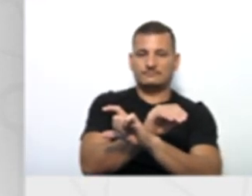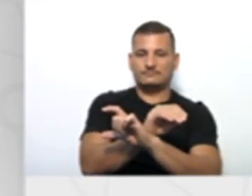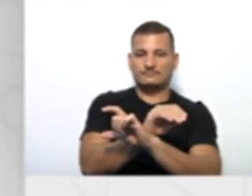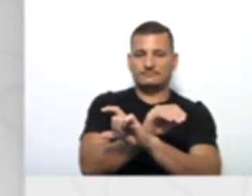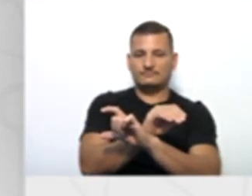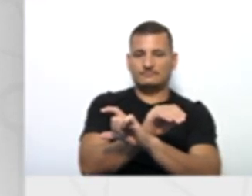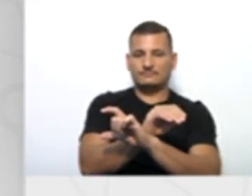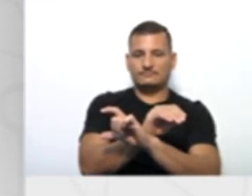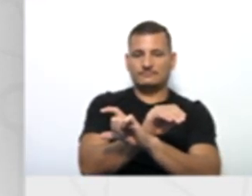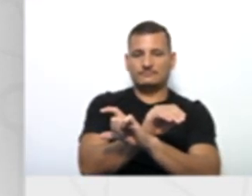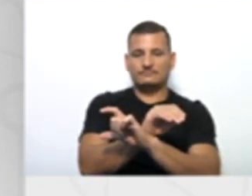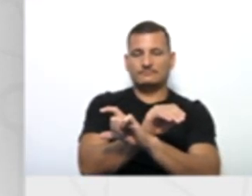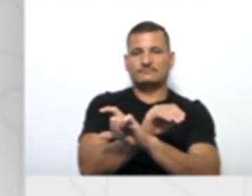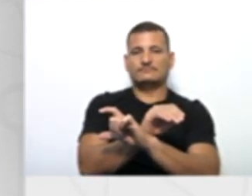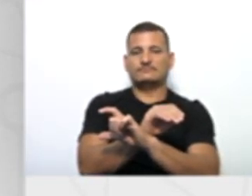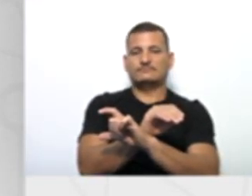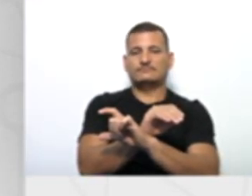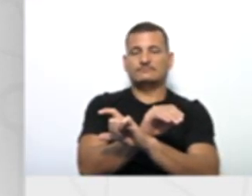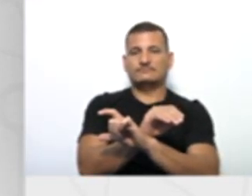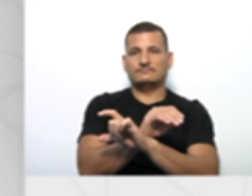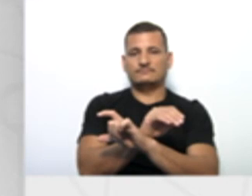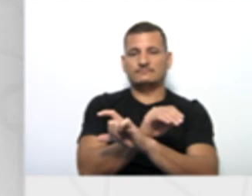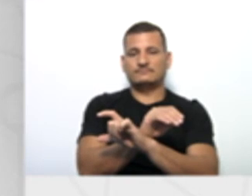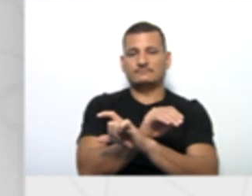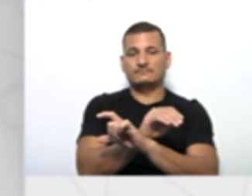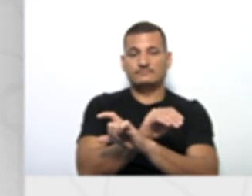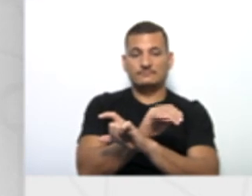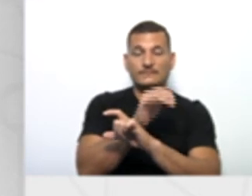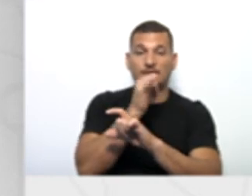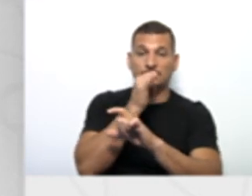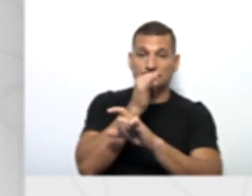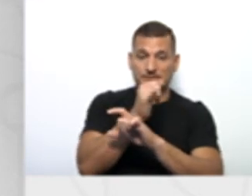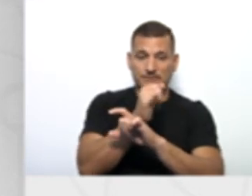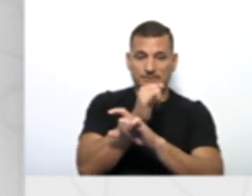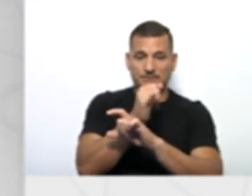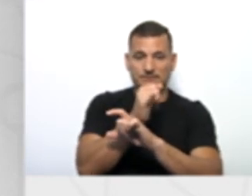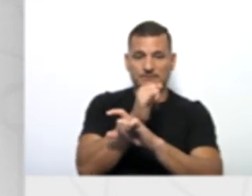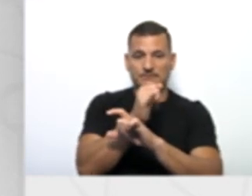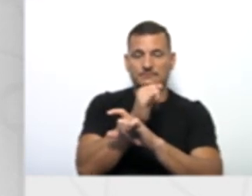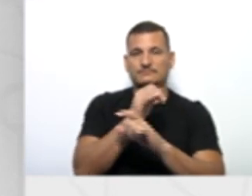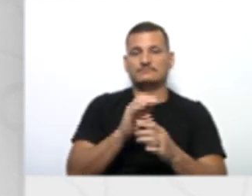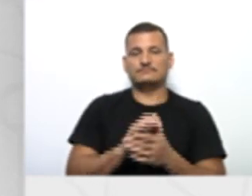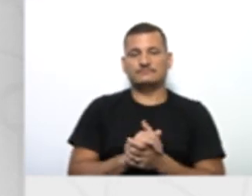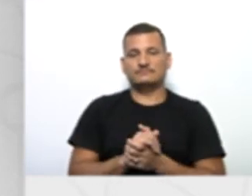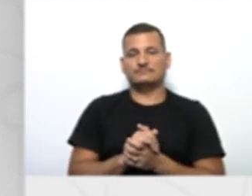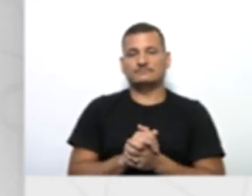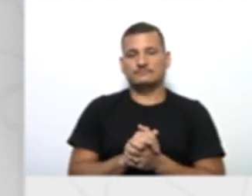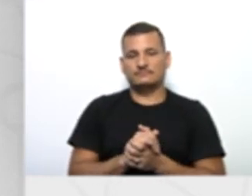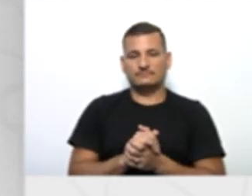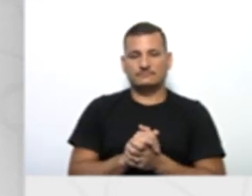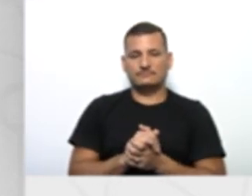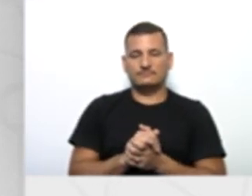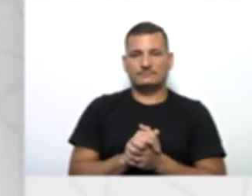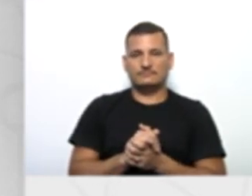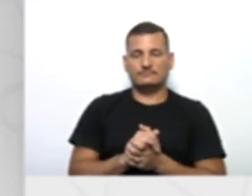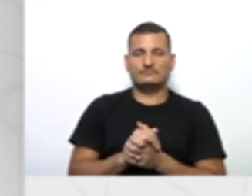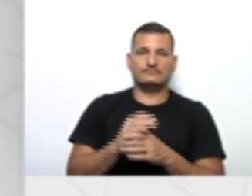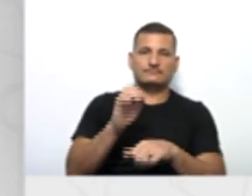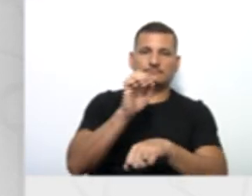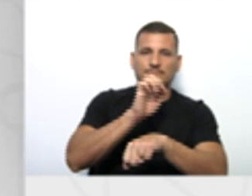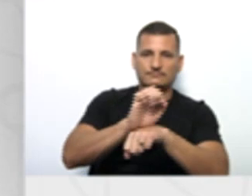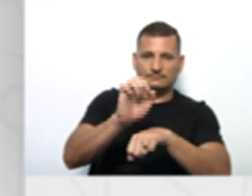letra maiúscula. Agora, se eu não estiver conversando com o autor, vamos, por exemplo, o estágio